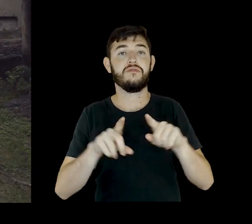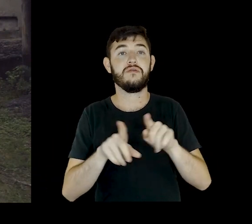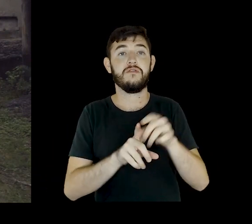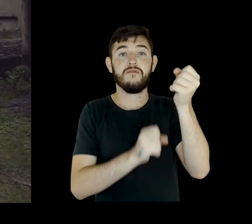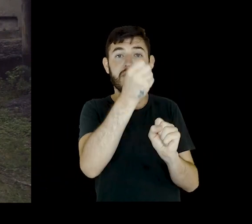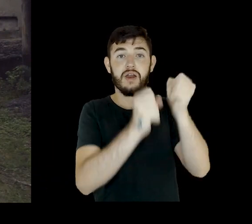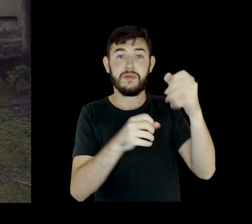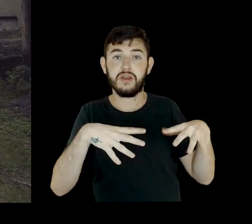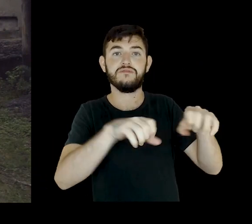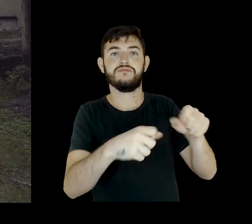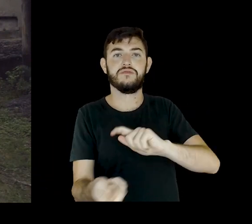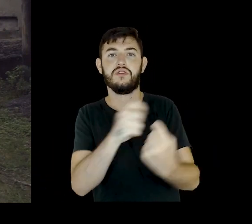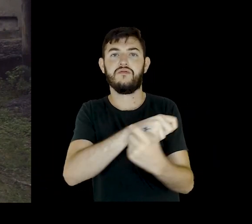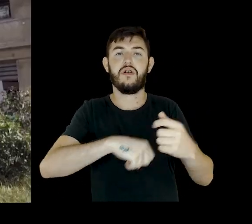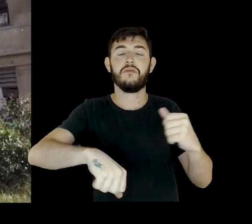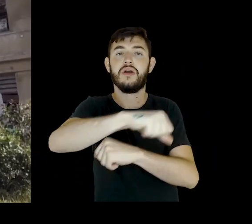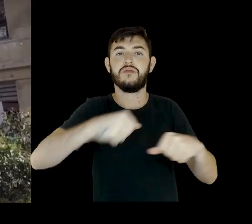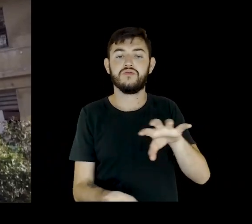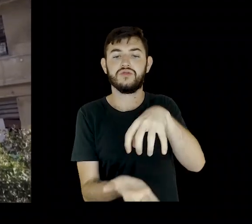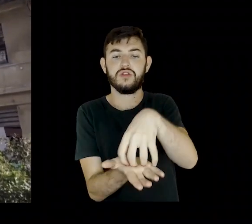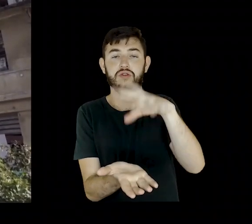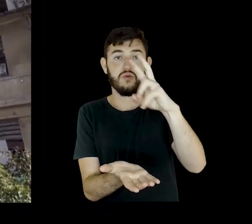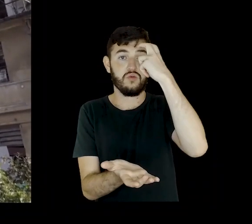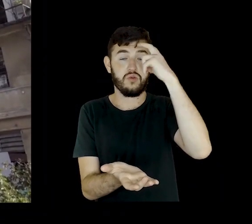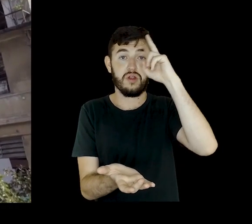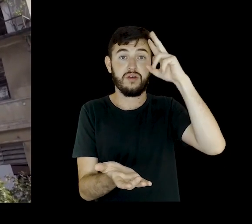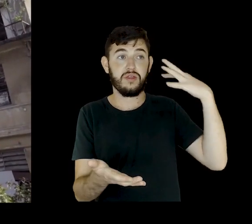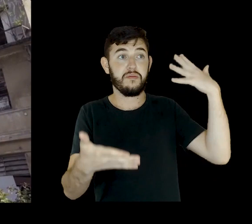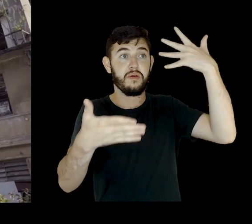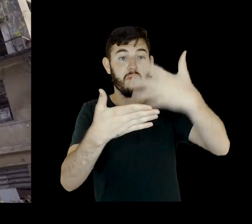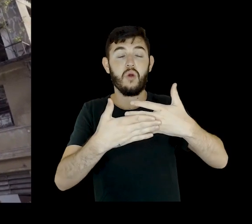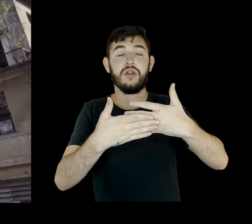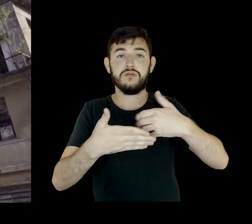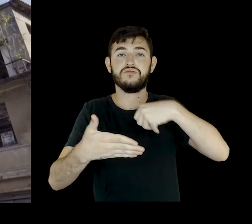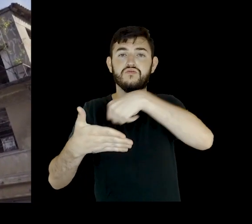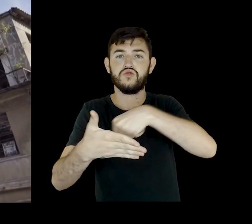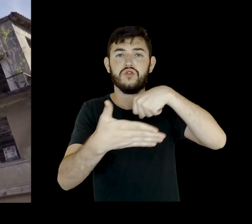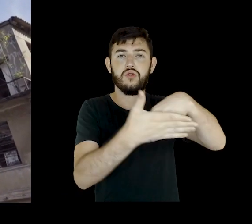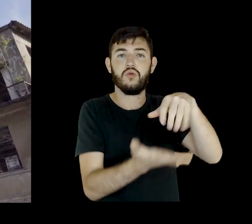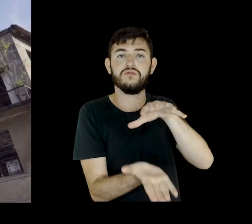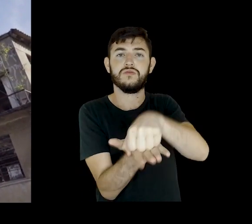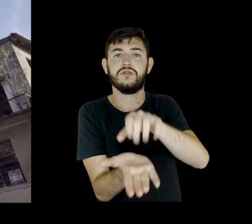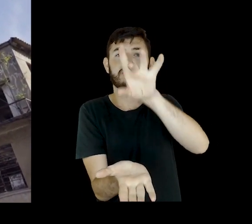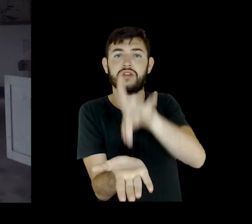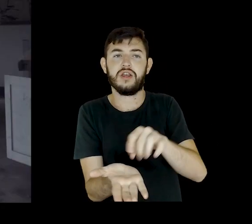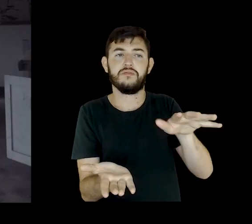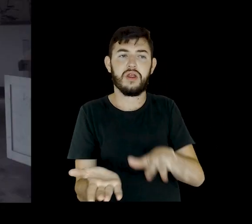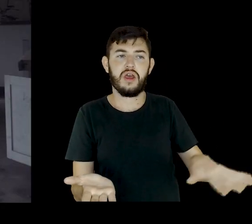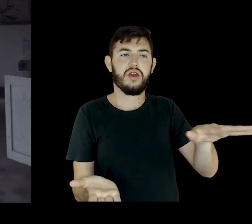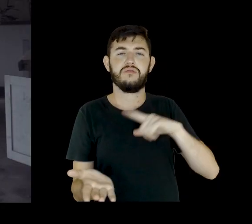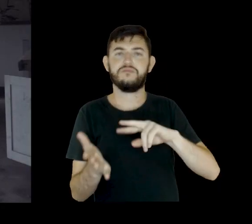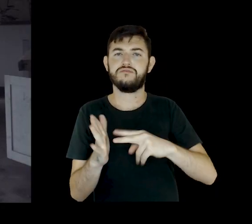para transformar a fábrica no centro cultural, que resgatasse, que guardasse essa memória de luta, né, que foi tão importante para o bairro, para